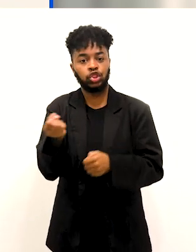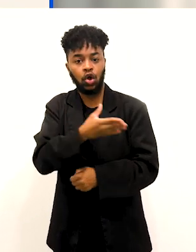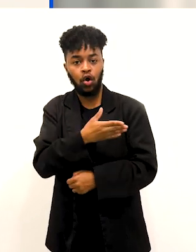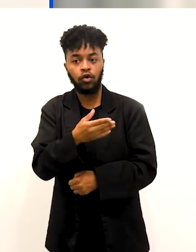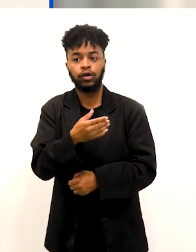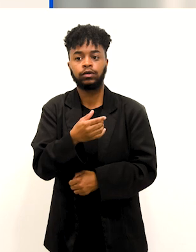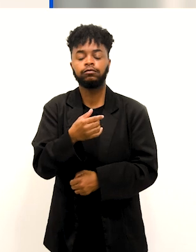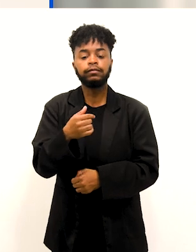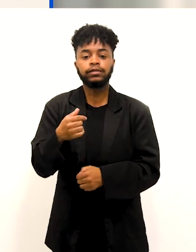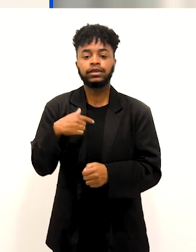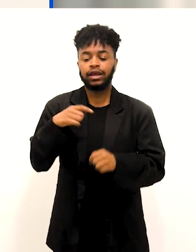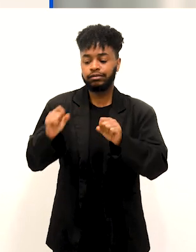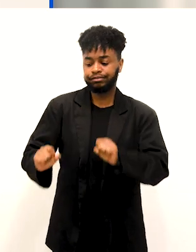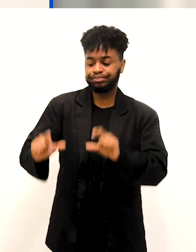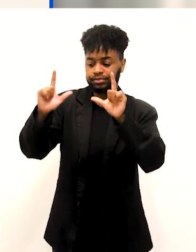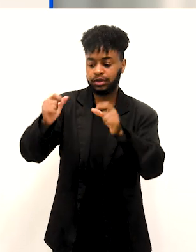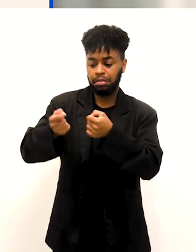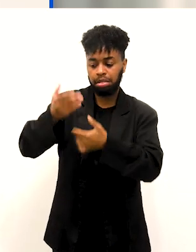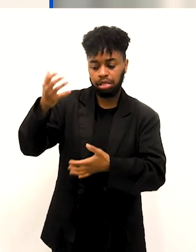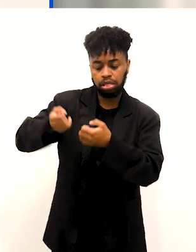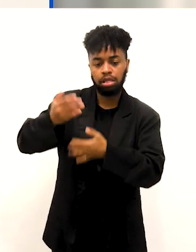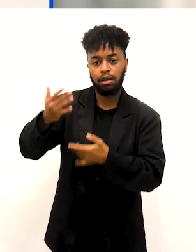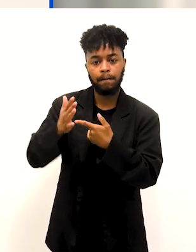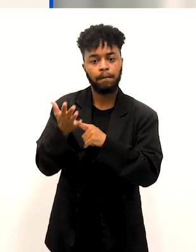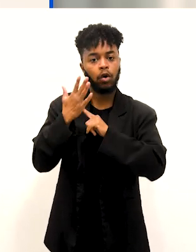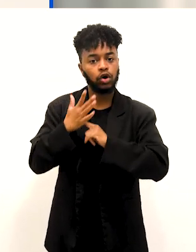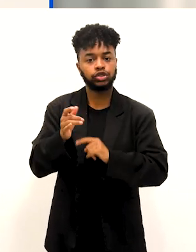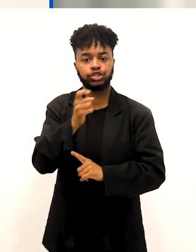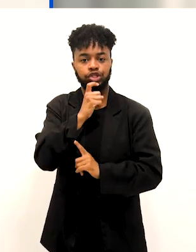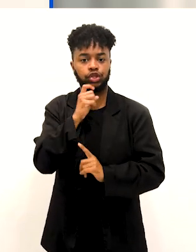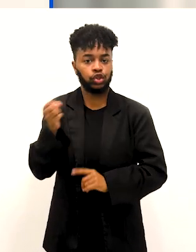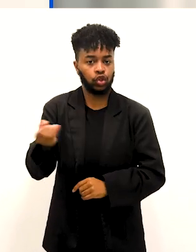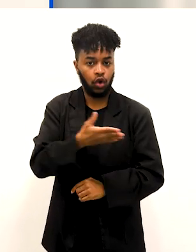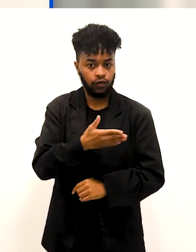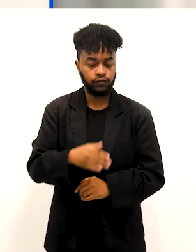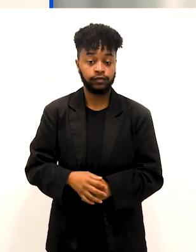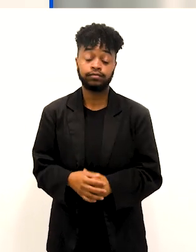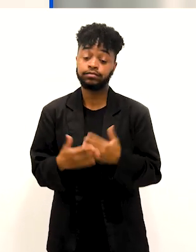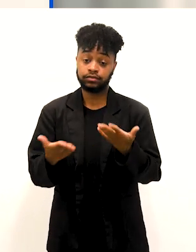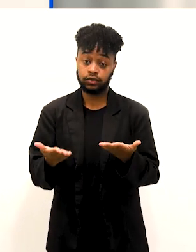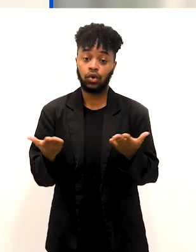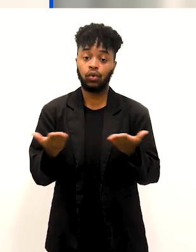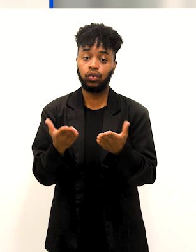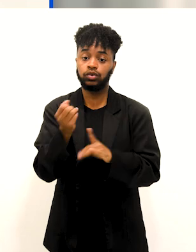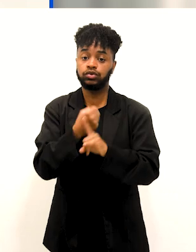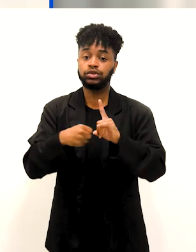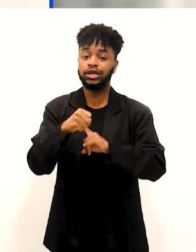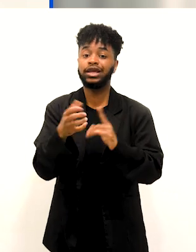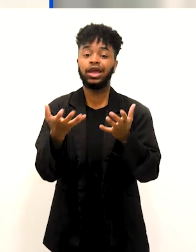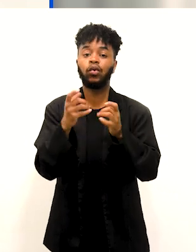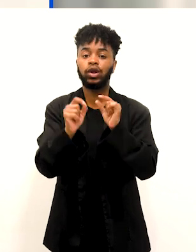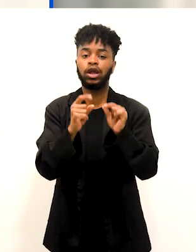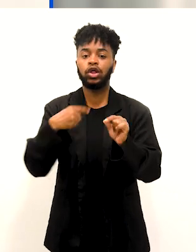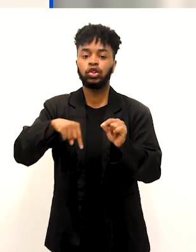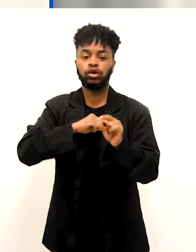vendo anúncios de geladeira dentro do meu Instagram. Realmente é complicado. Então, hoje a sociedade ela é construída justamente para isso, para que a gente vire um número, um